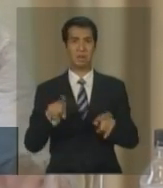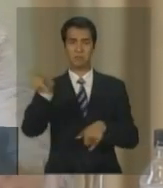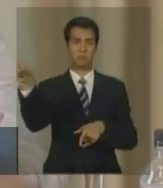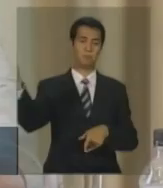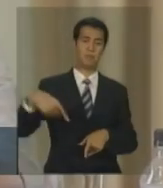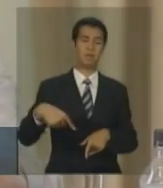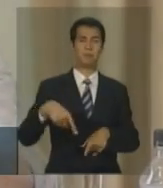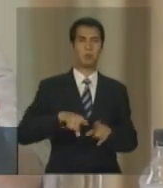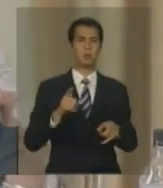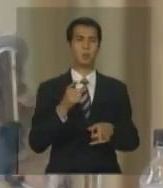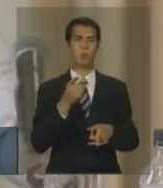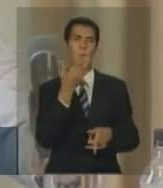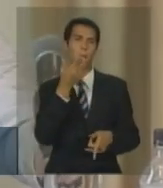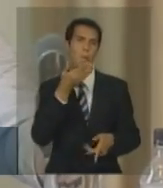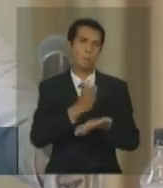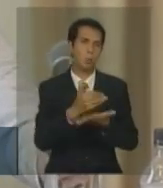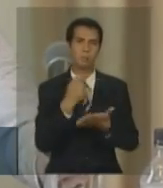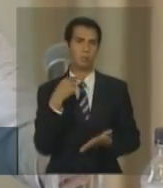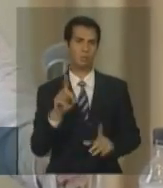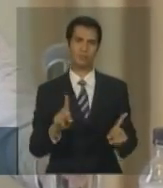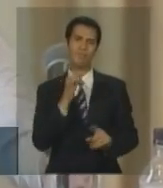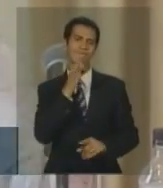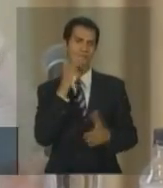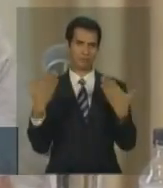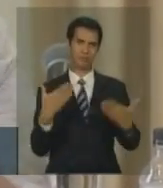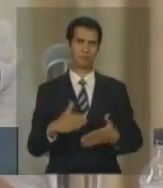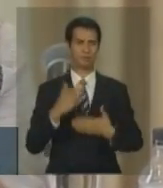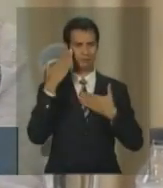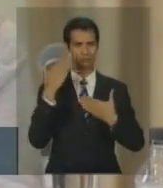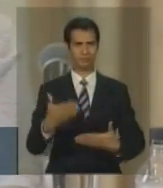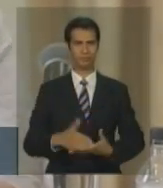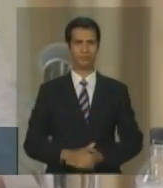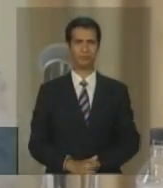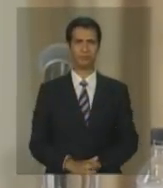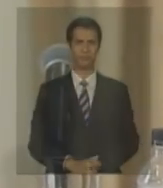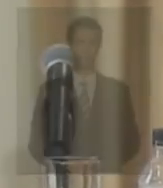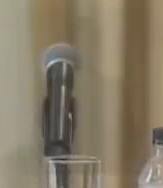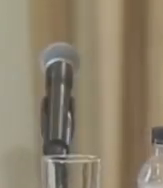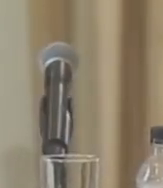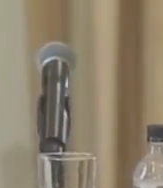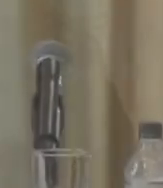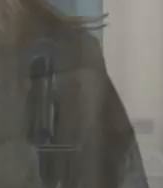bolo. Obrigado. Gente, obrigada, hein? Obrigada, gente.